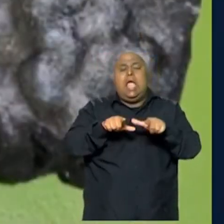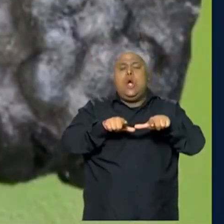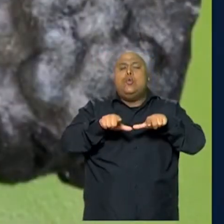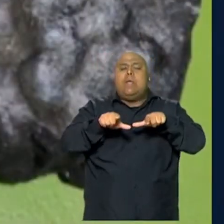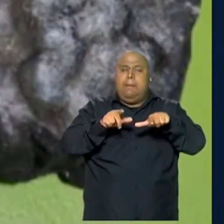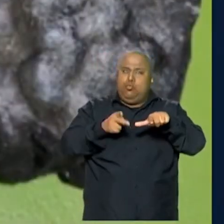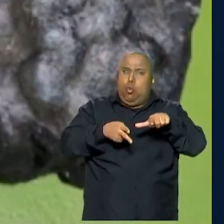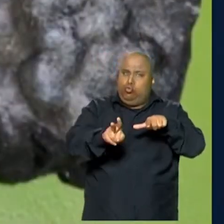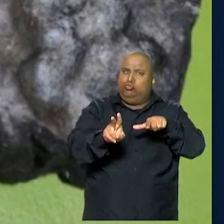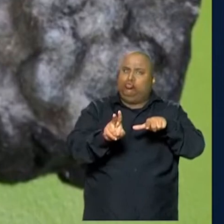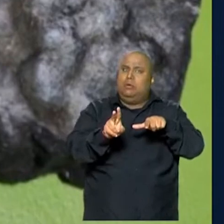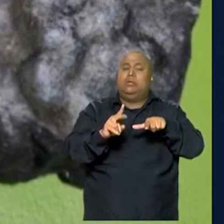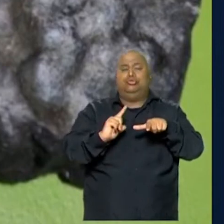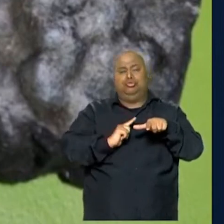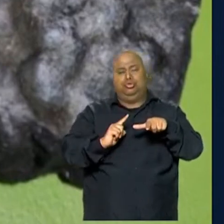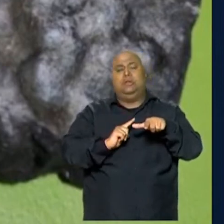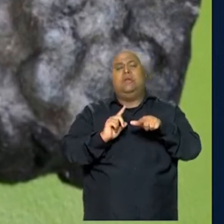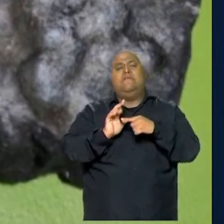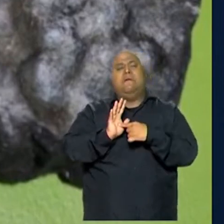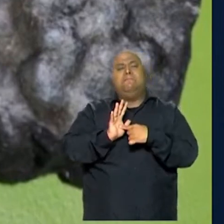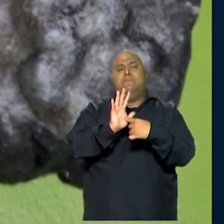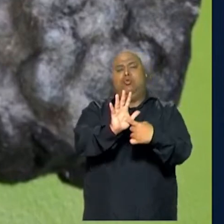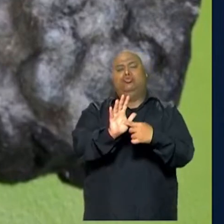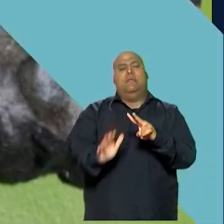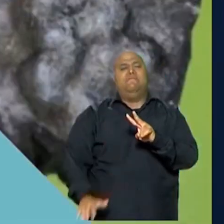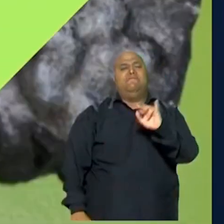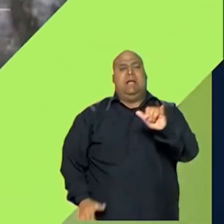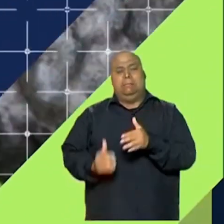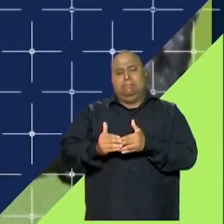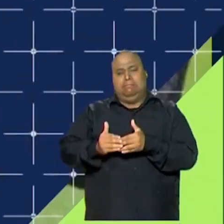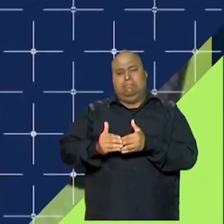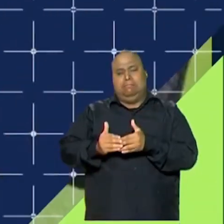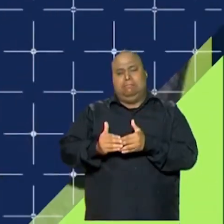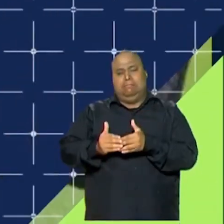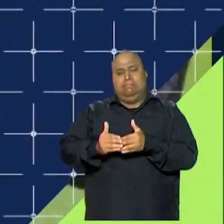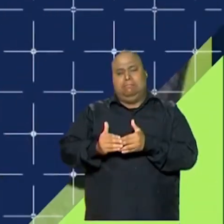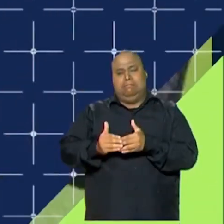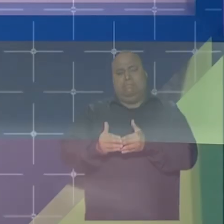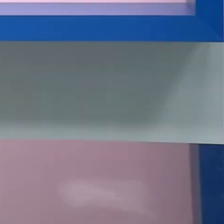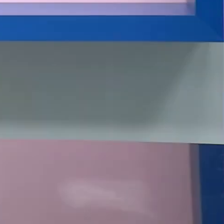em andamento e que deverá ser publicado nos próximos meses.